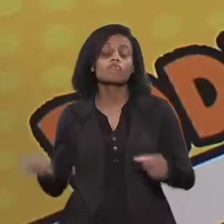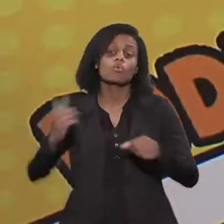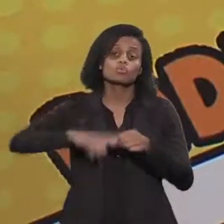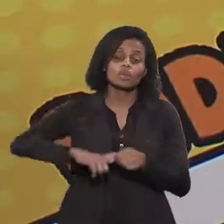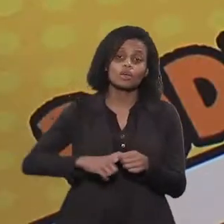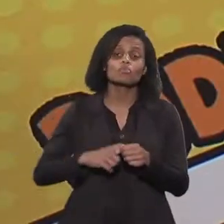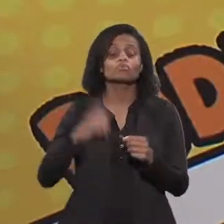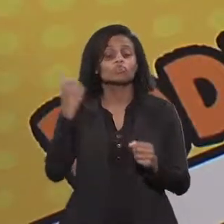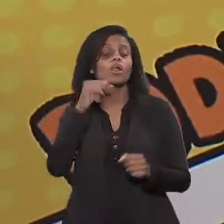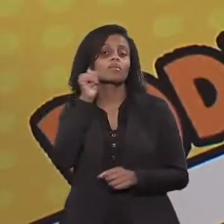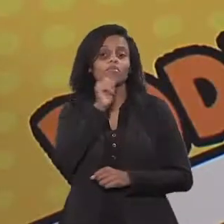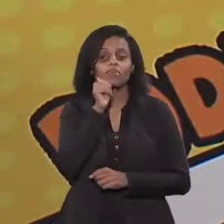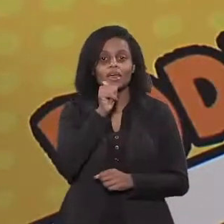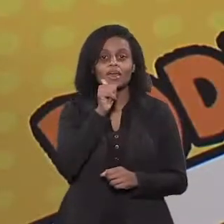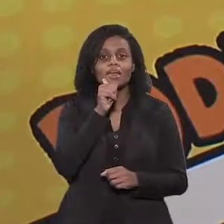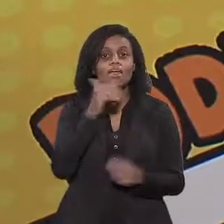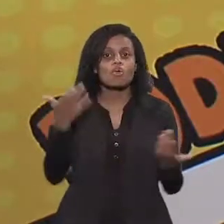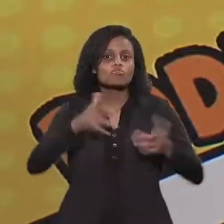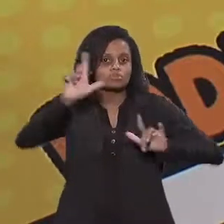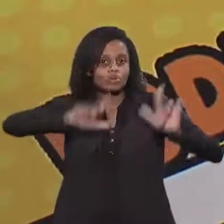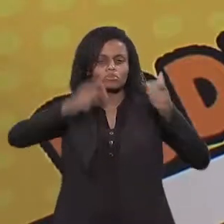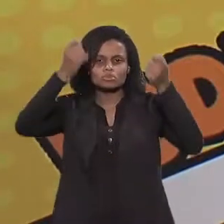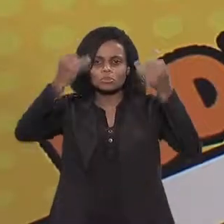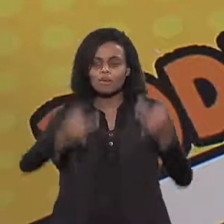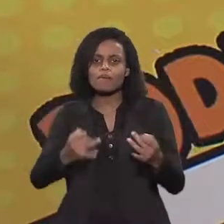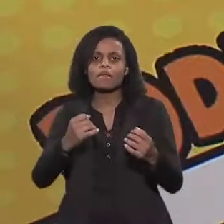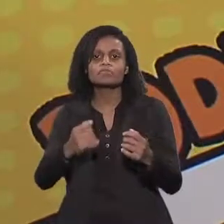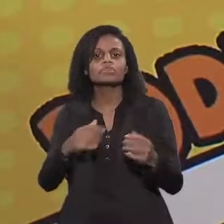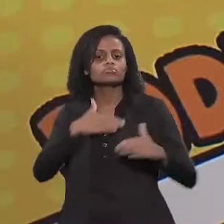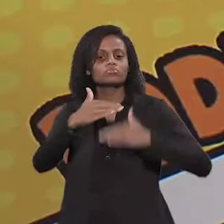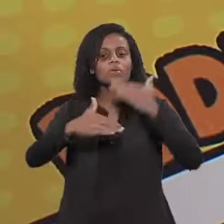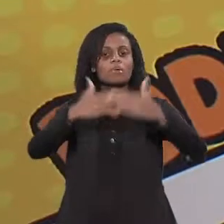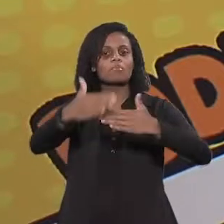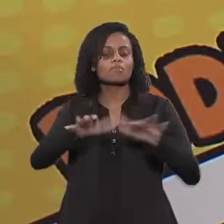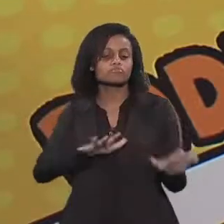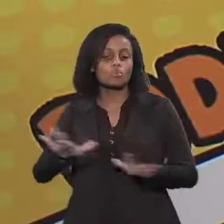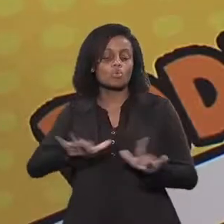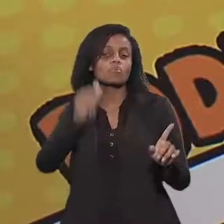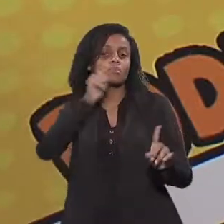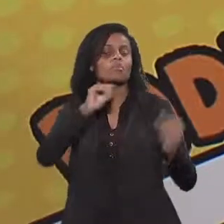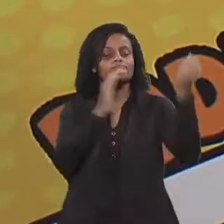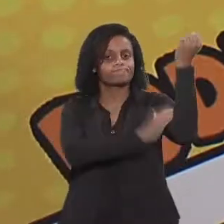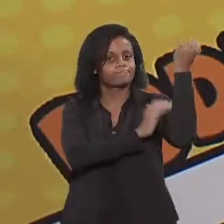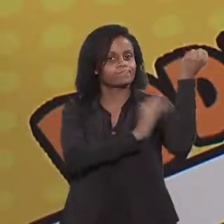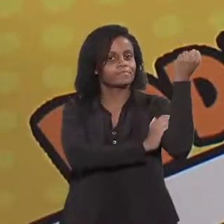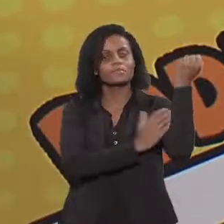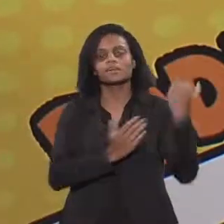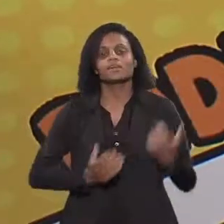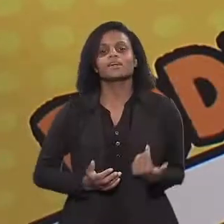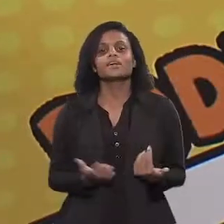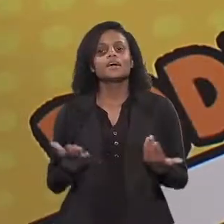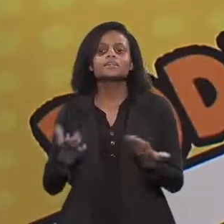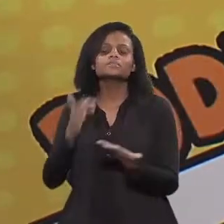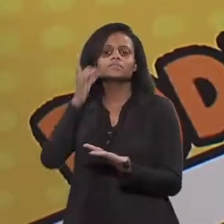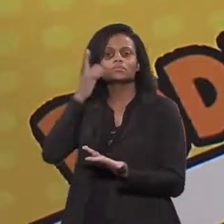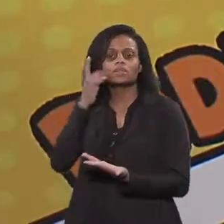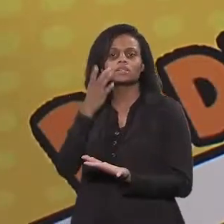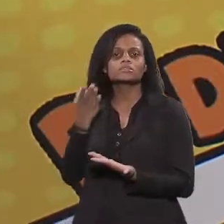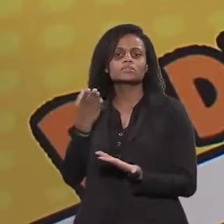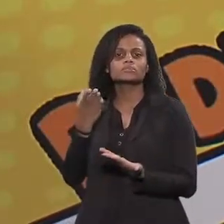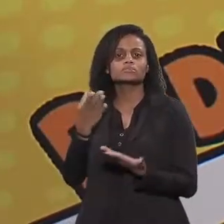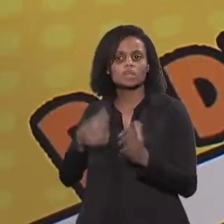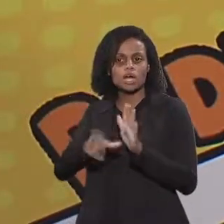Estamos de volta com Toda Mulher. No programa de hoje estamos falando sobre os avanços do movimento feminista. Deputada, a